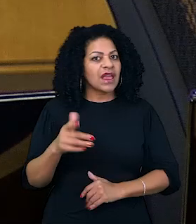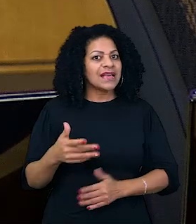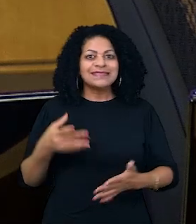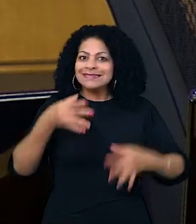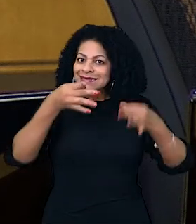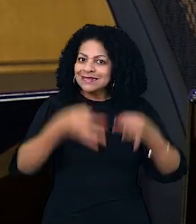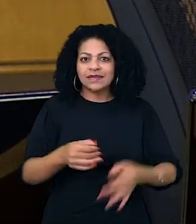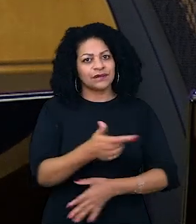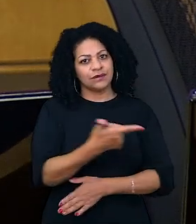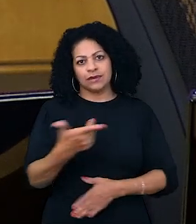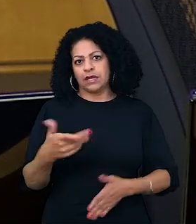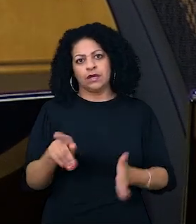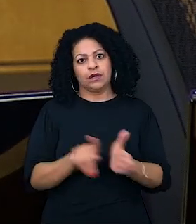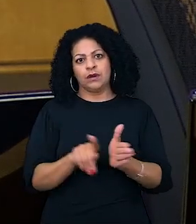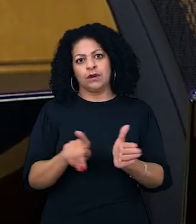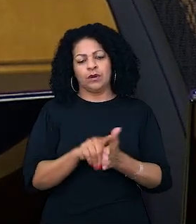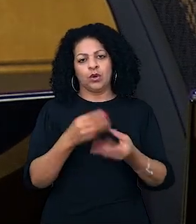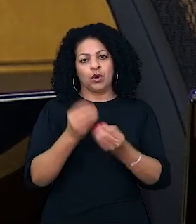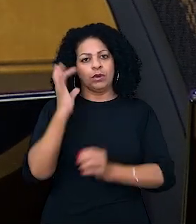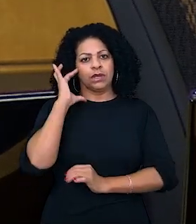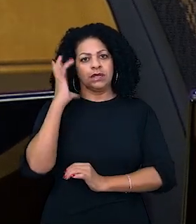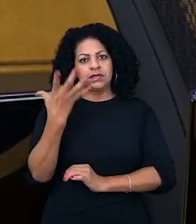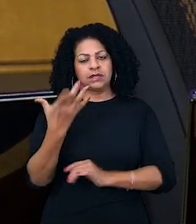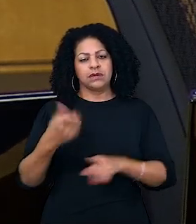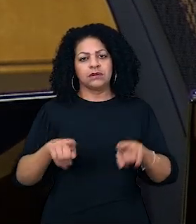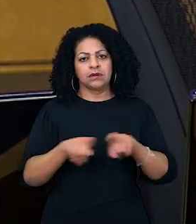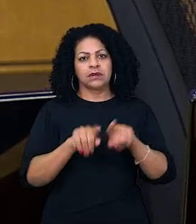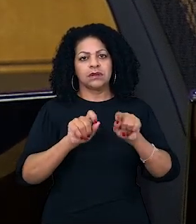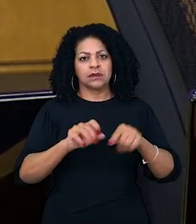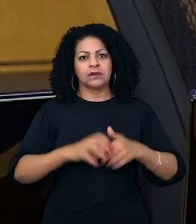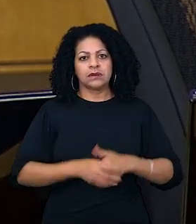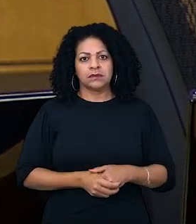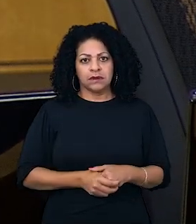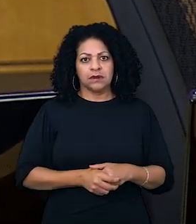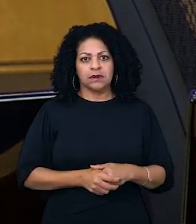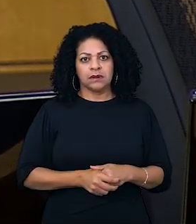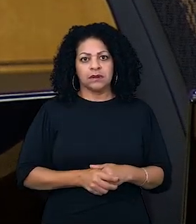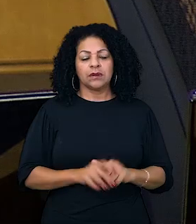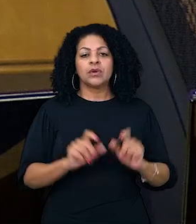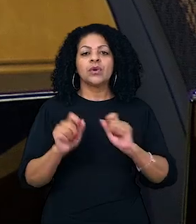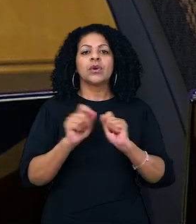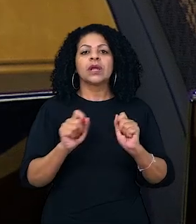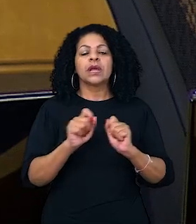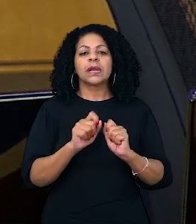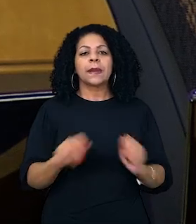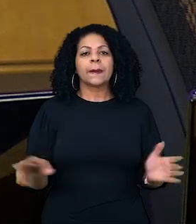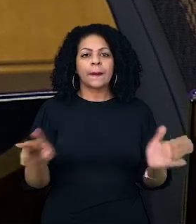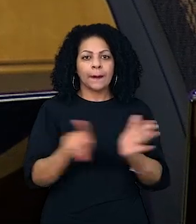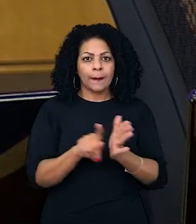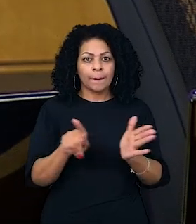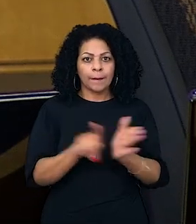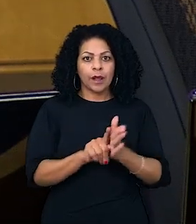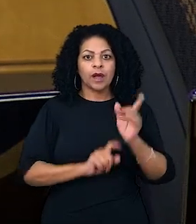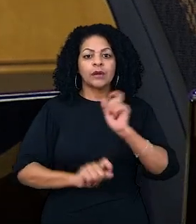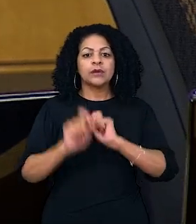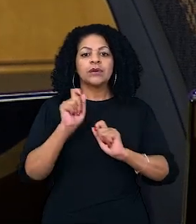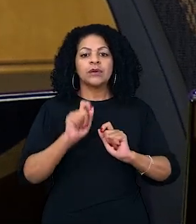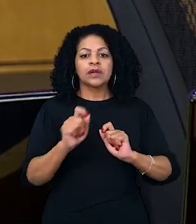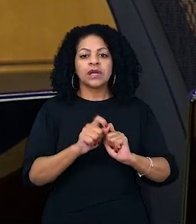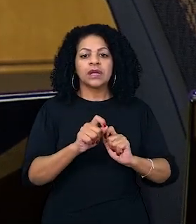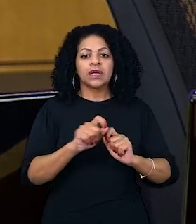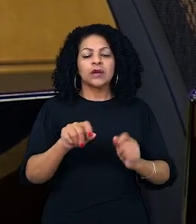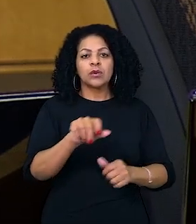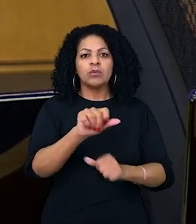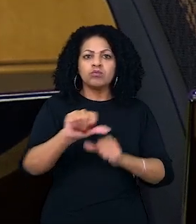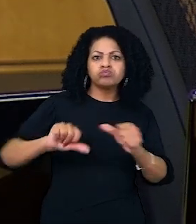ilegal, conduzido inclusive por força da decisão, que altera o alcance da própria contestação, que ela mudou